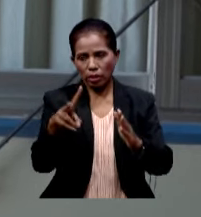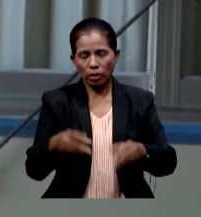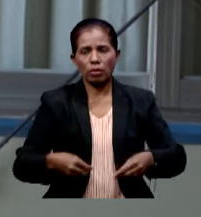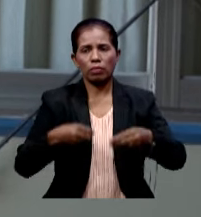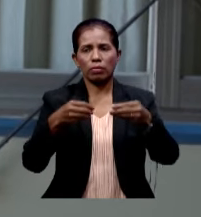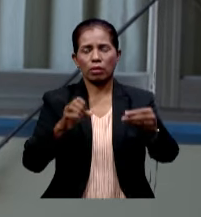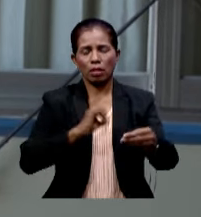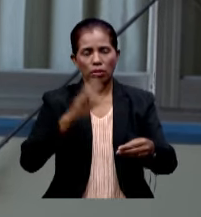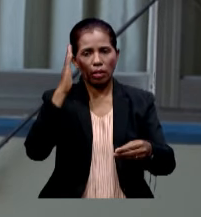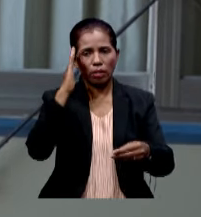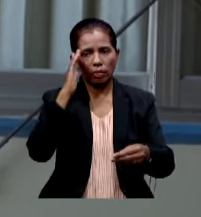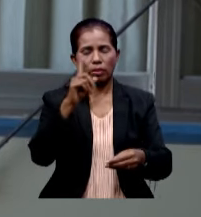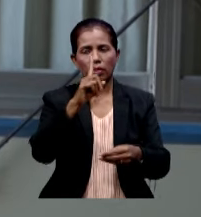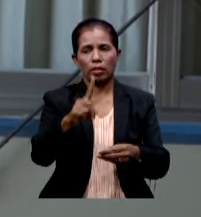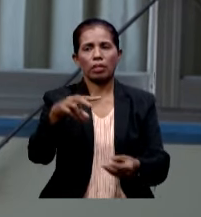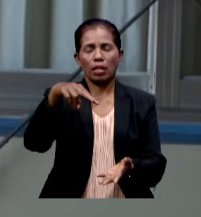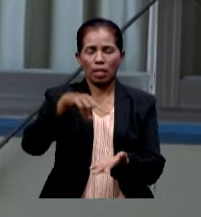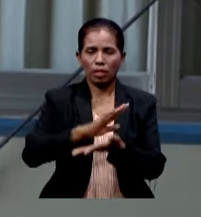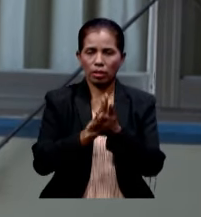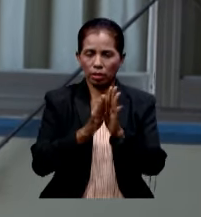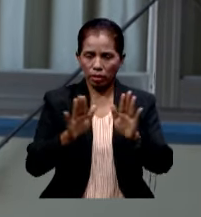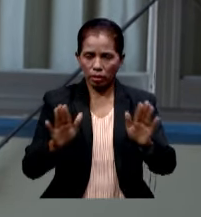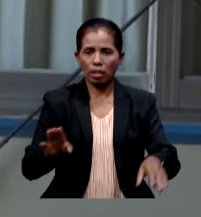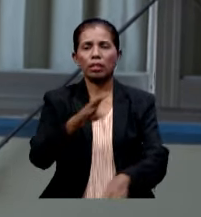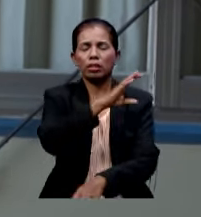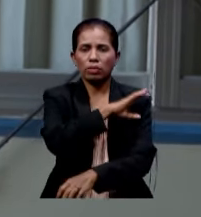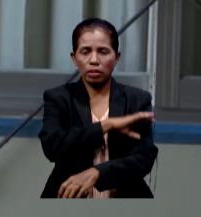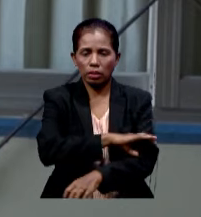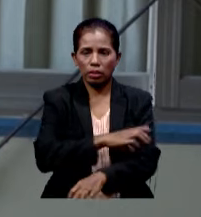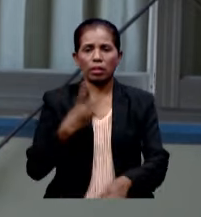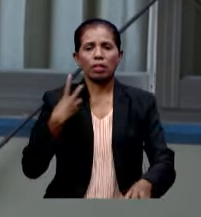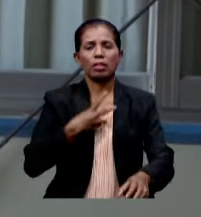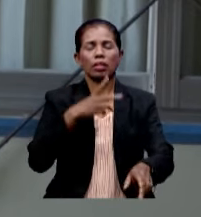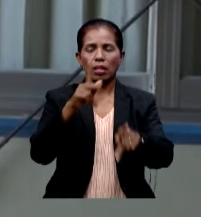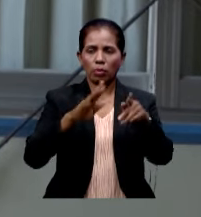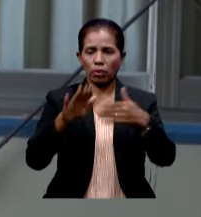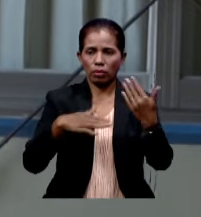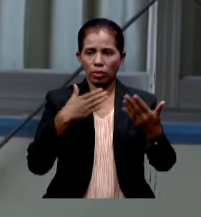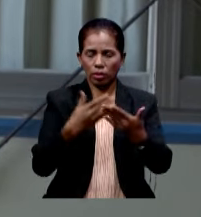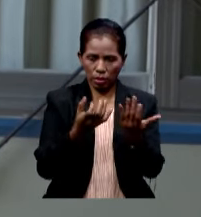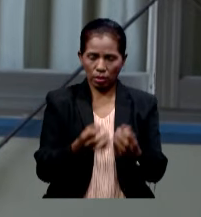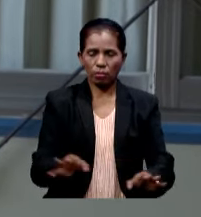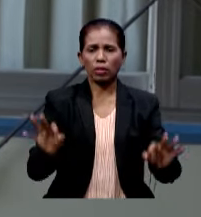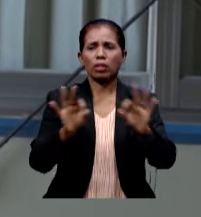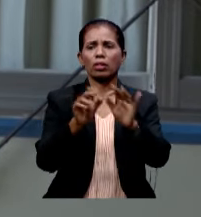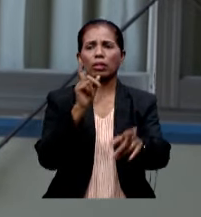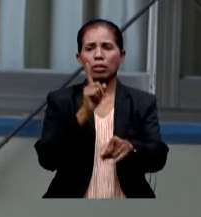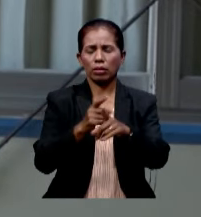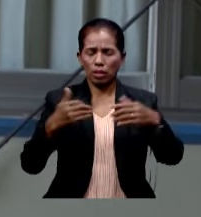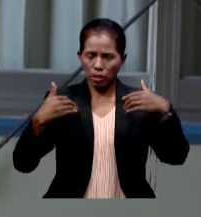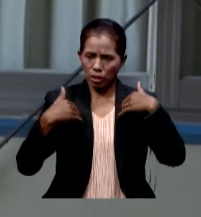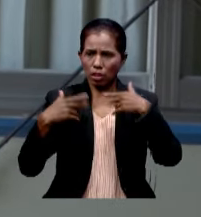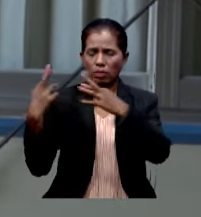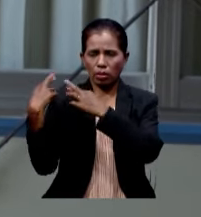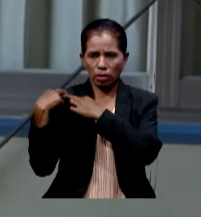ou não é cada botida estabilidade segurança para itene população né botida importante deve ser é responsabilidade do governo